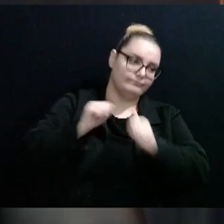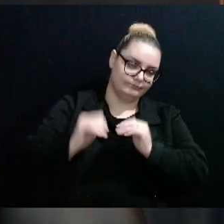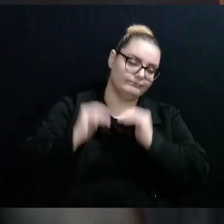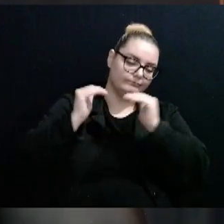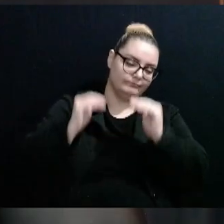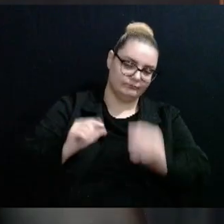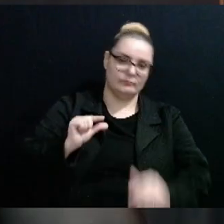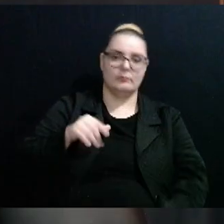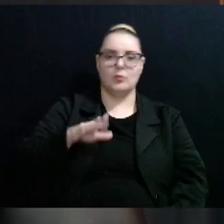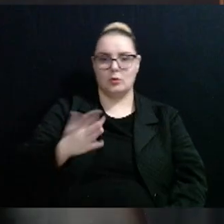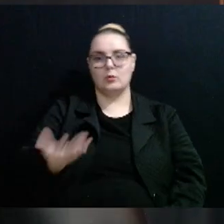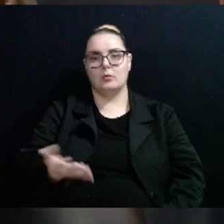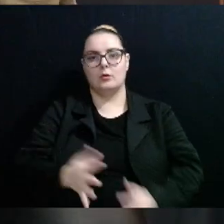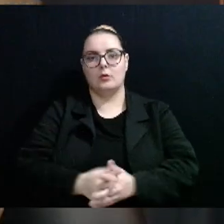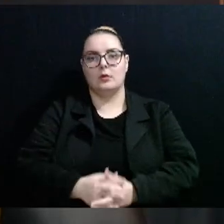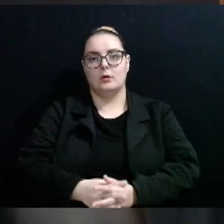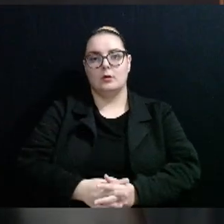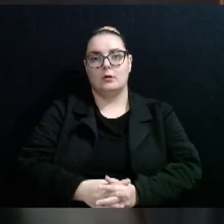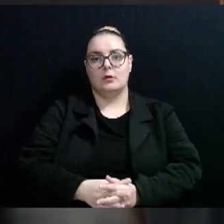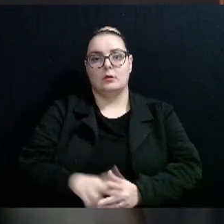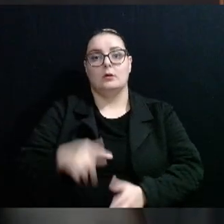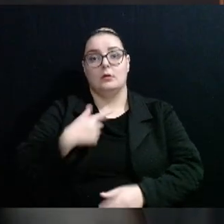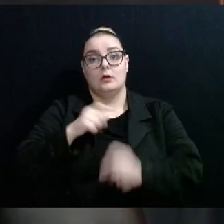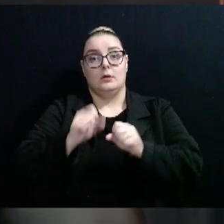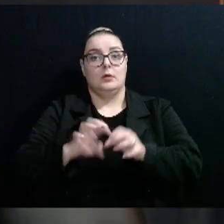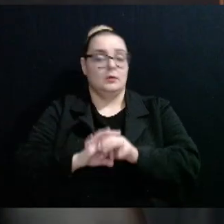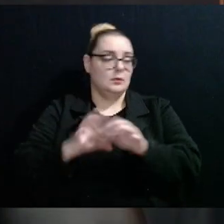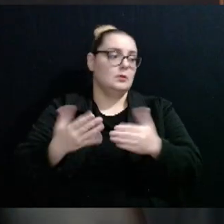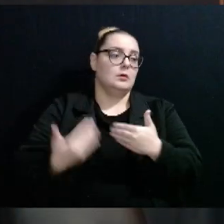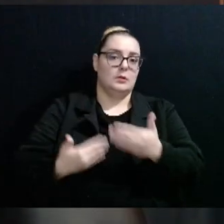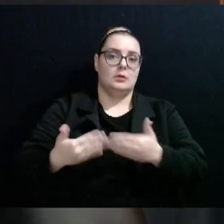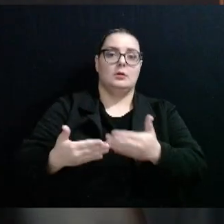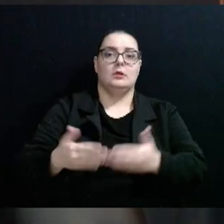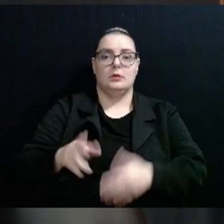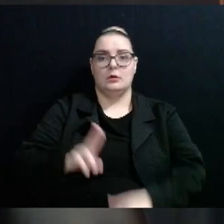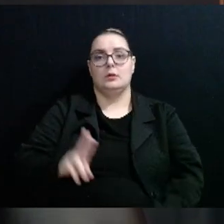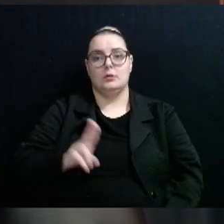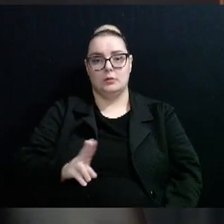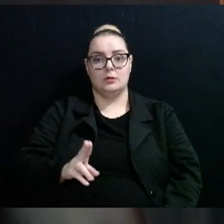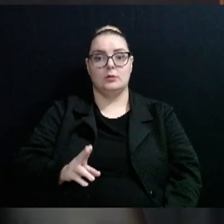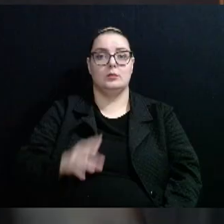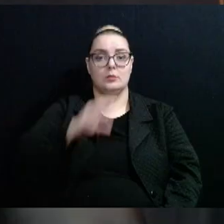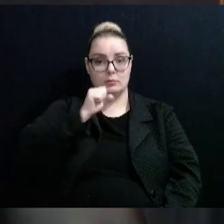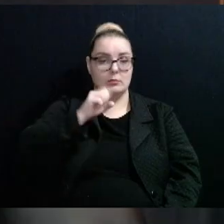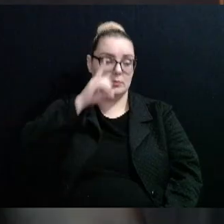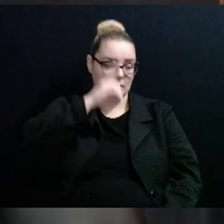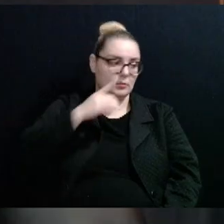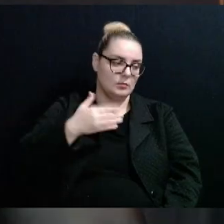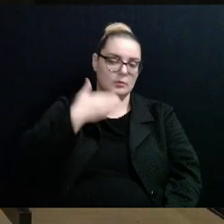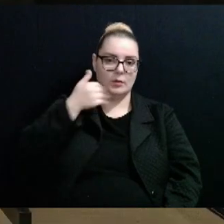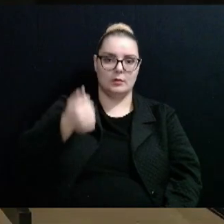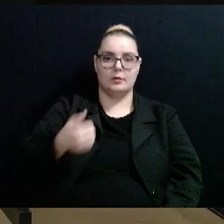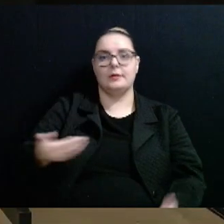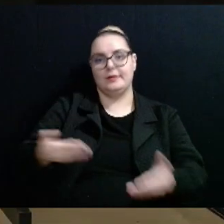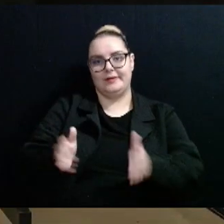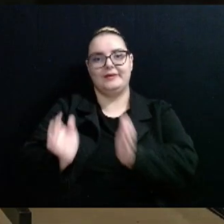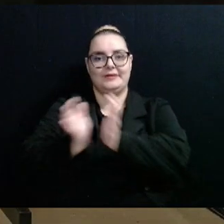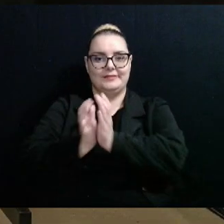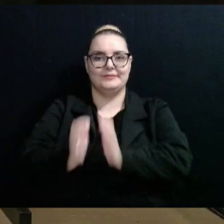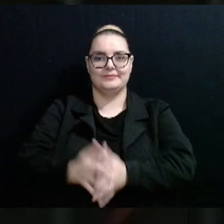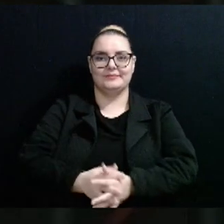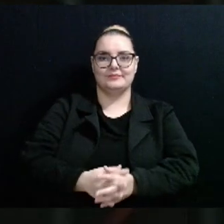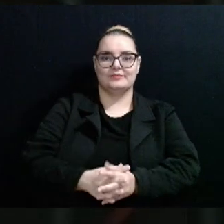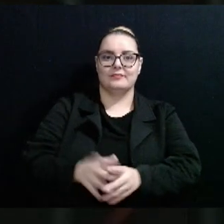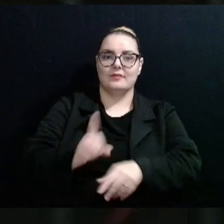né? Para a gente poder permitir esse consumo um pouquinho maior no final de semana e agora nos Jogos da Copa, né? Ô, doutora, e tem diferença? Tipo